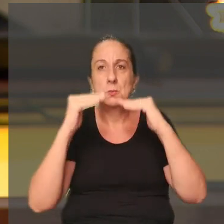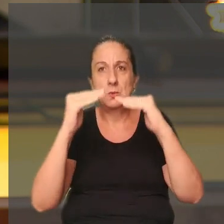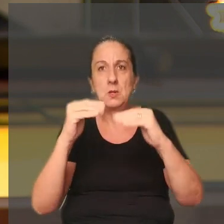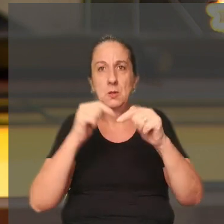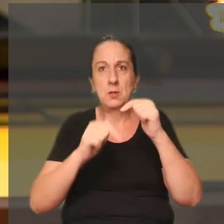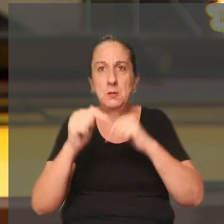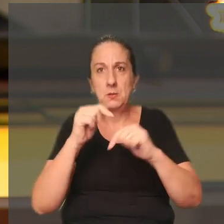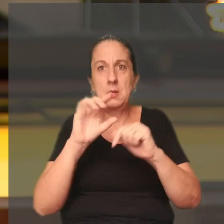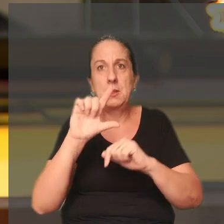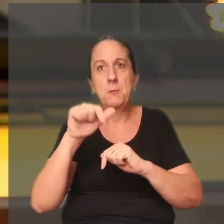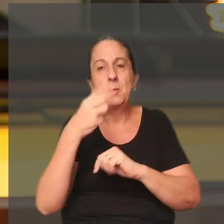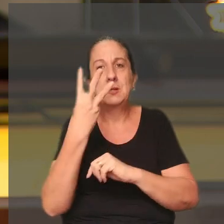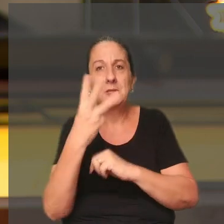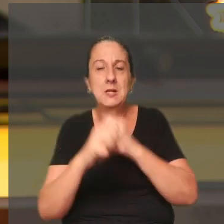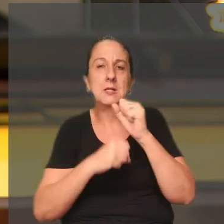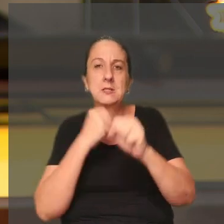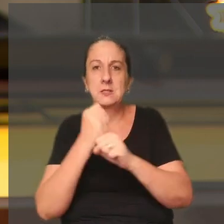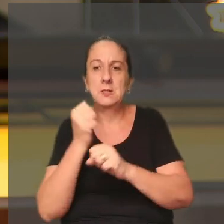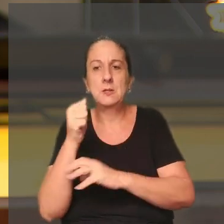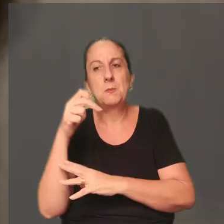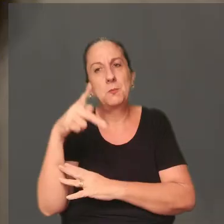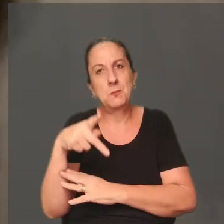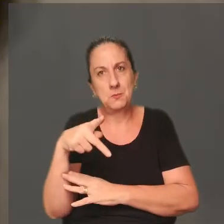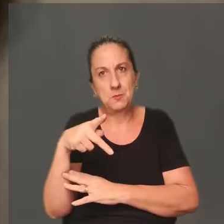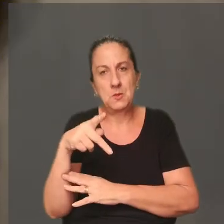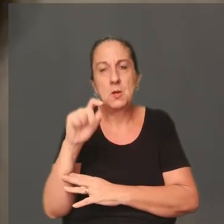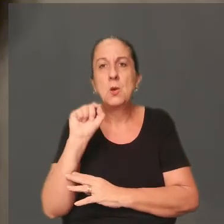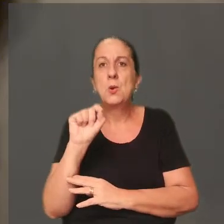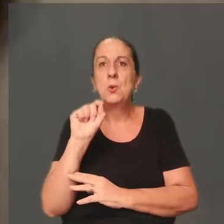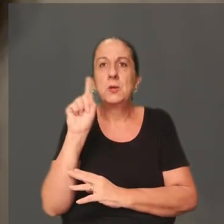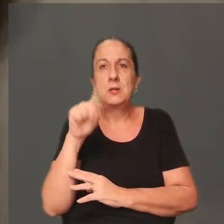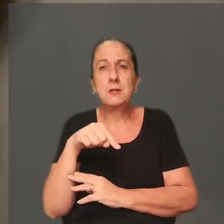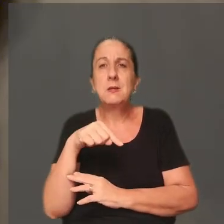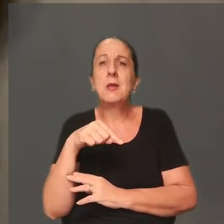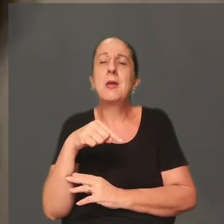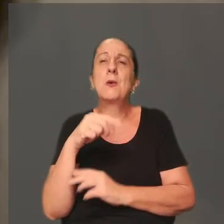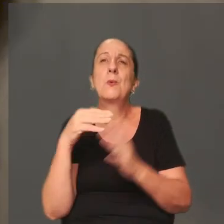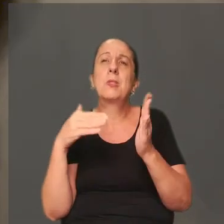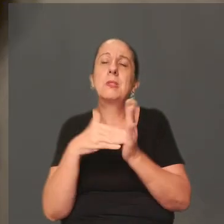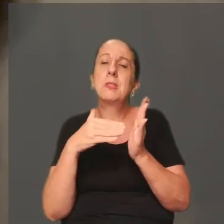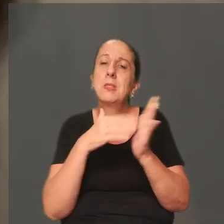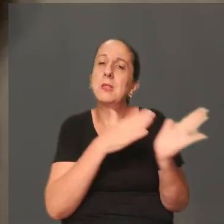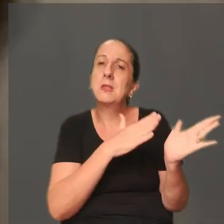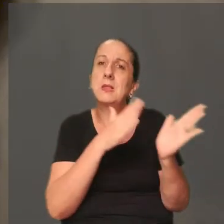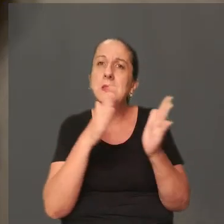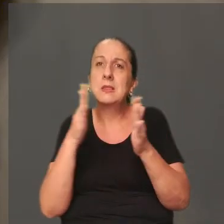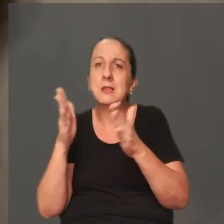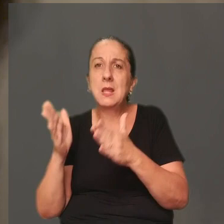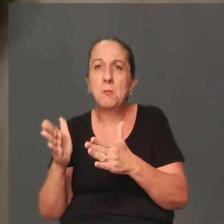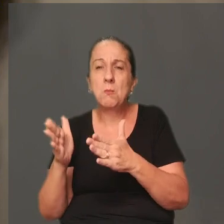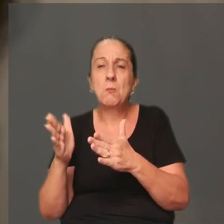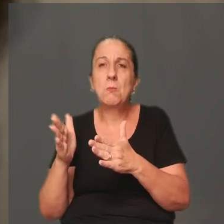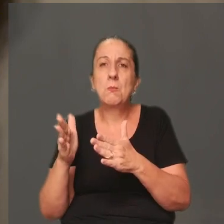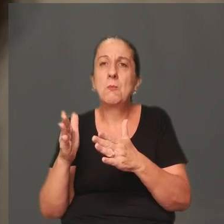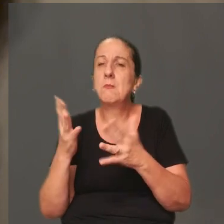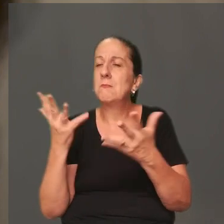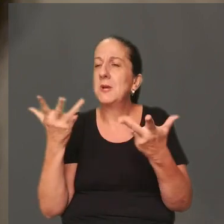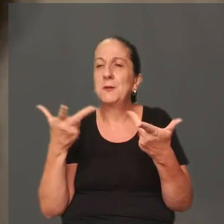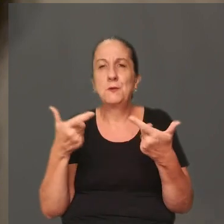Trabalho depois de 3 anos da aposentadoria, o que é uma quarentena